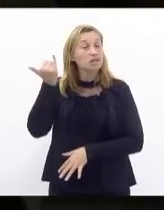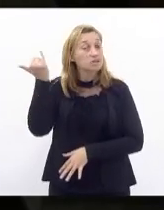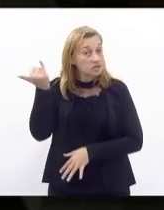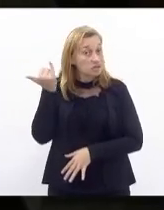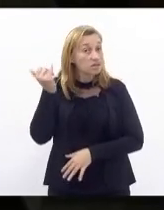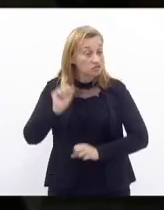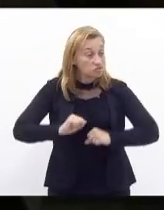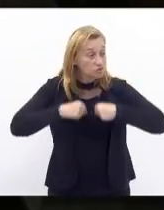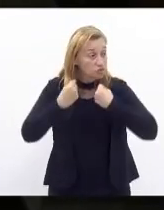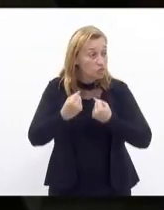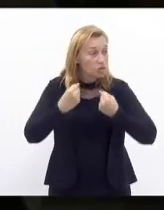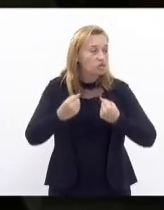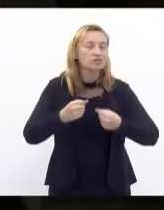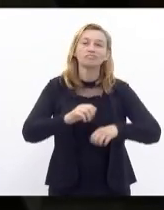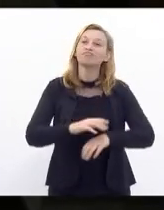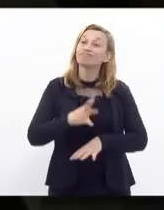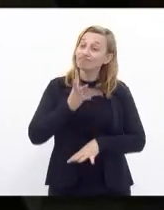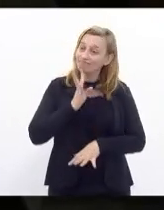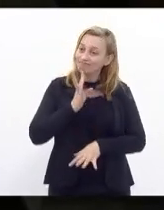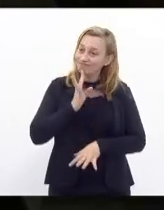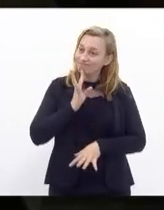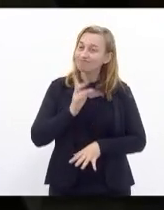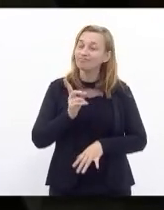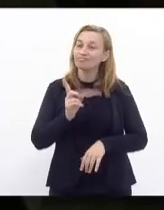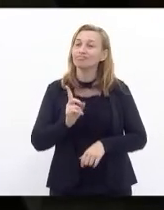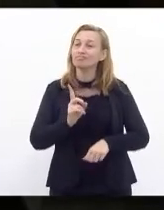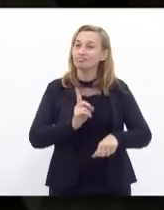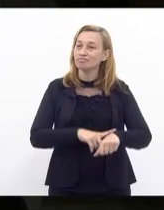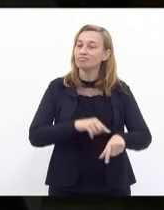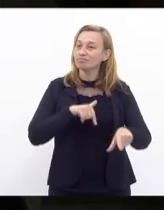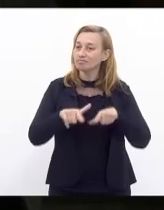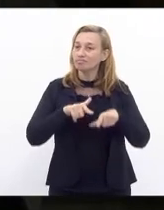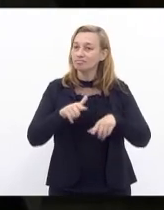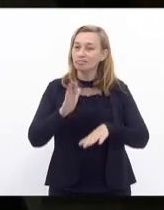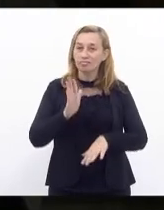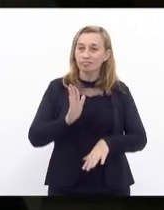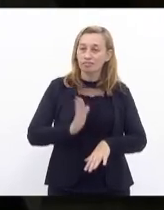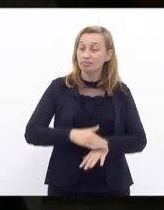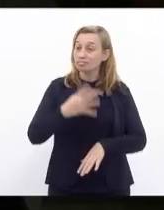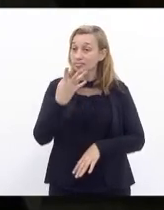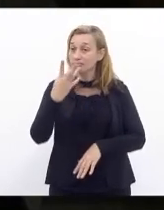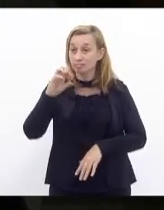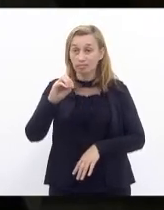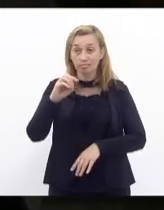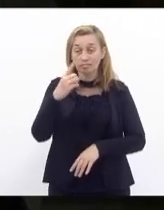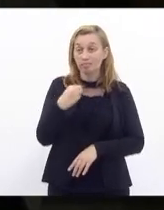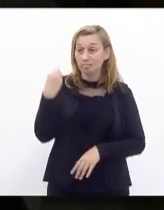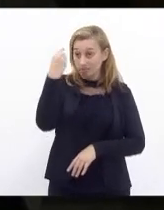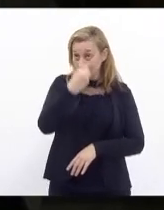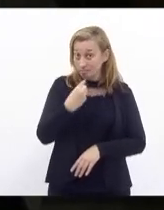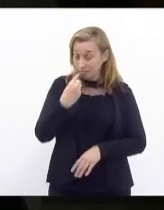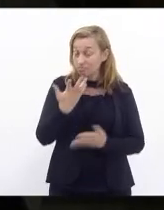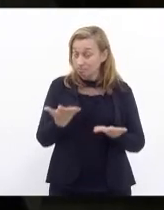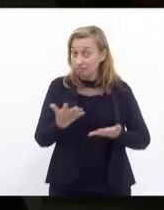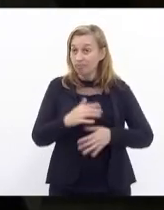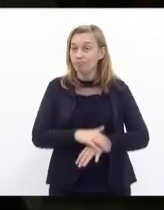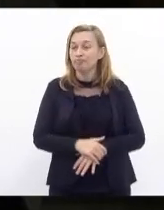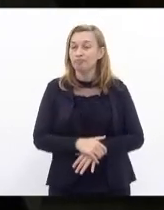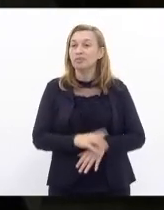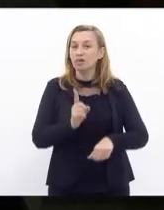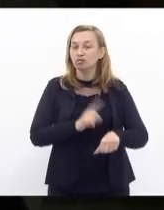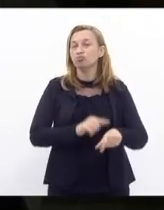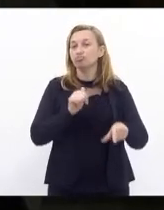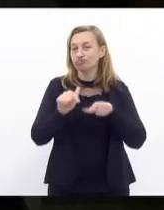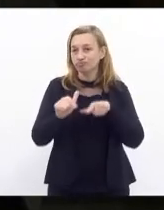intensa dedicação, seja reconhecida como uma carga horária máxima de 40 horas, de forma a fazer jus ao tempo